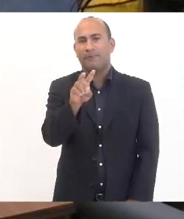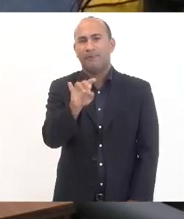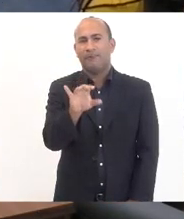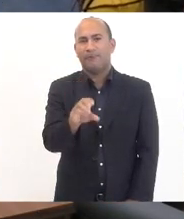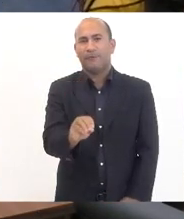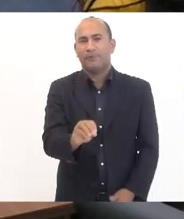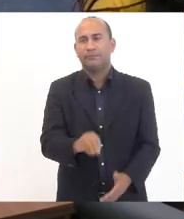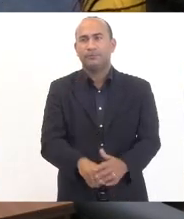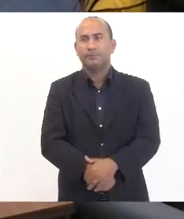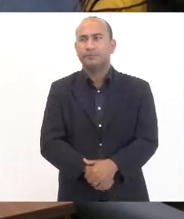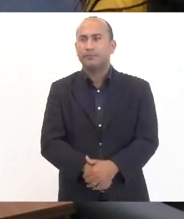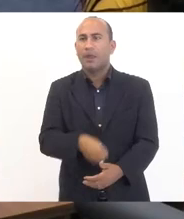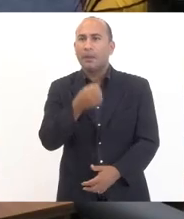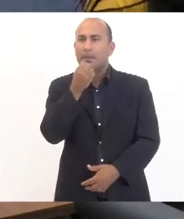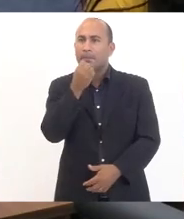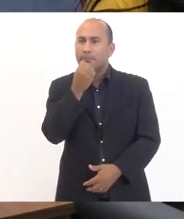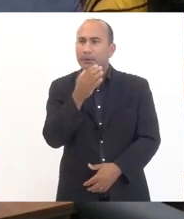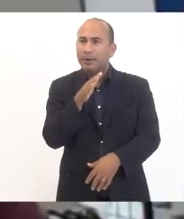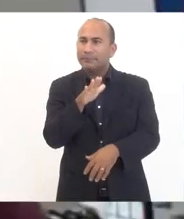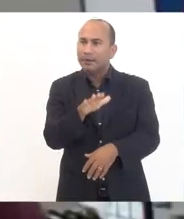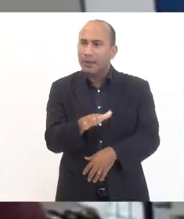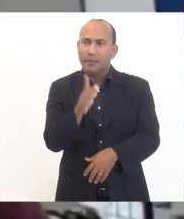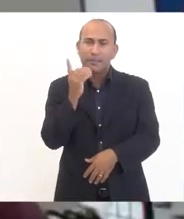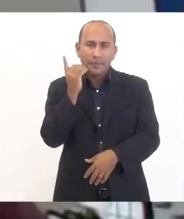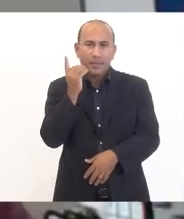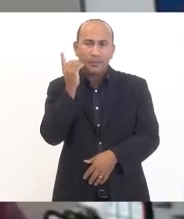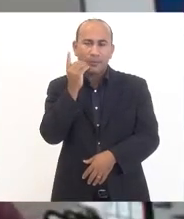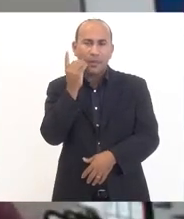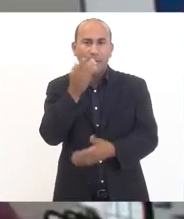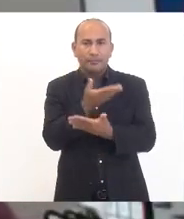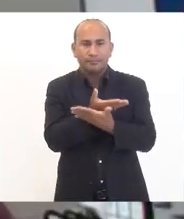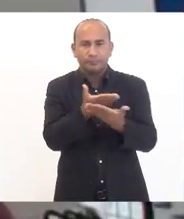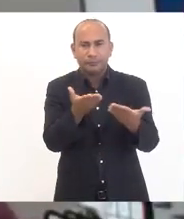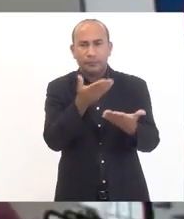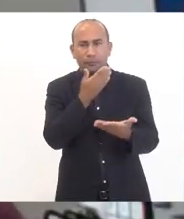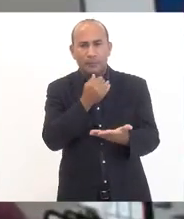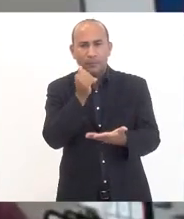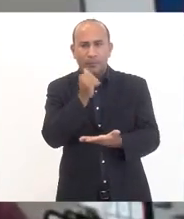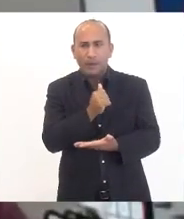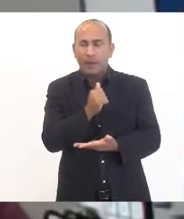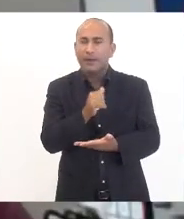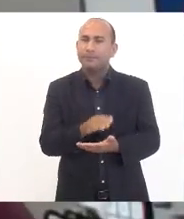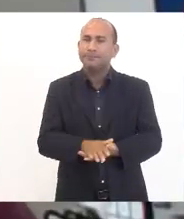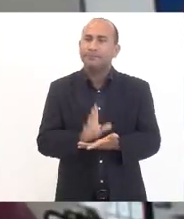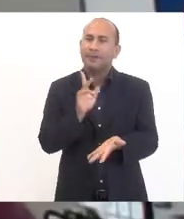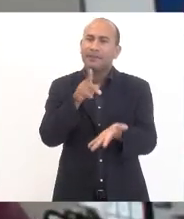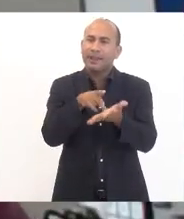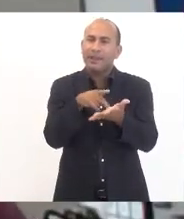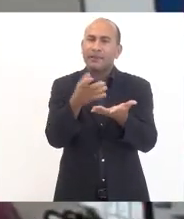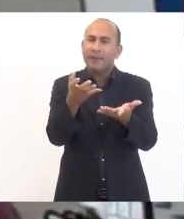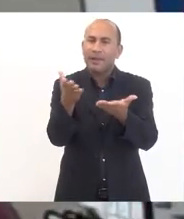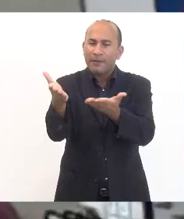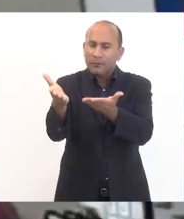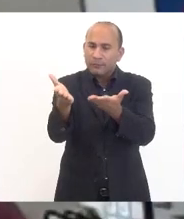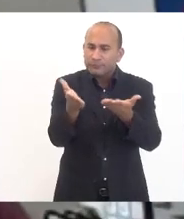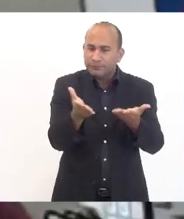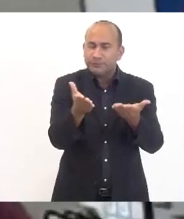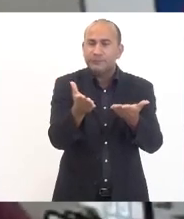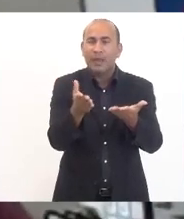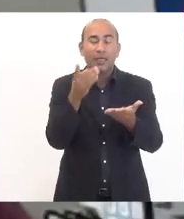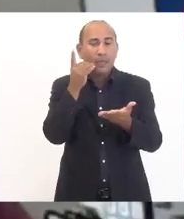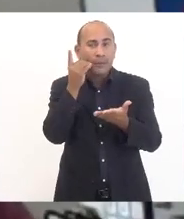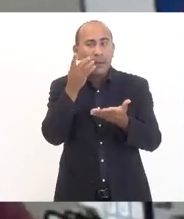Boa tarde, senhor presidente, deputados e deputadas. Hoje, na verdade, eu quero fazer um convite aos deputados que queiram